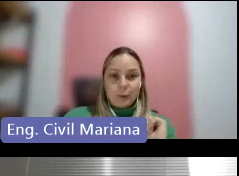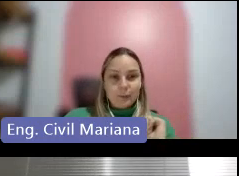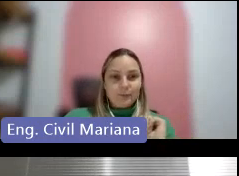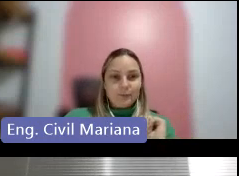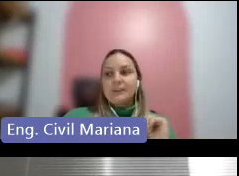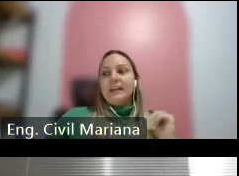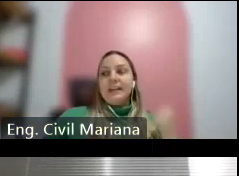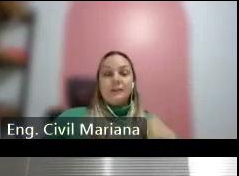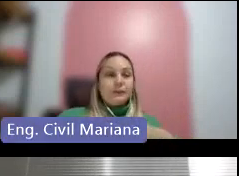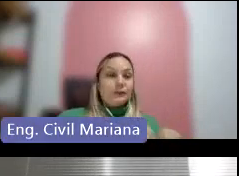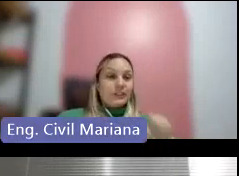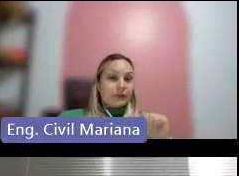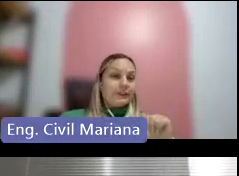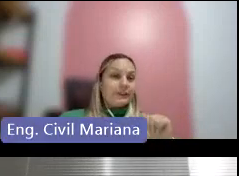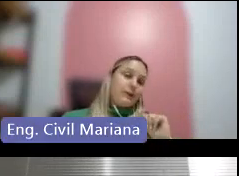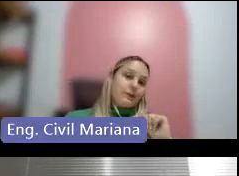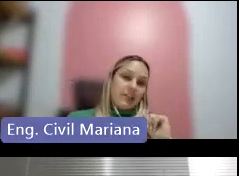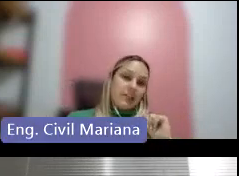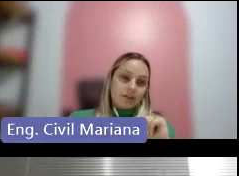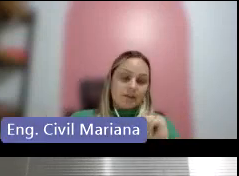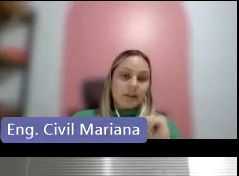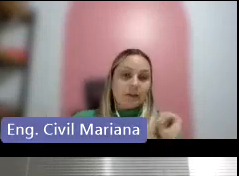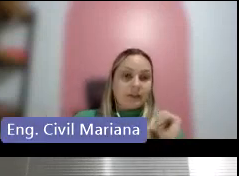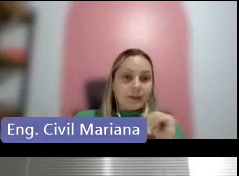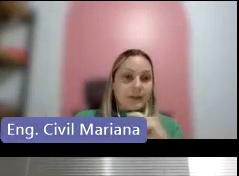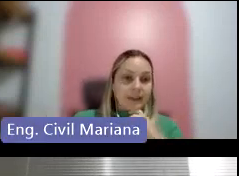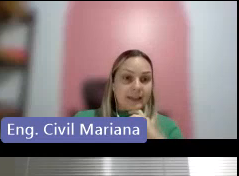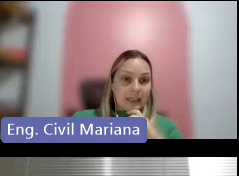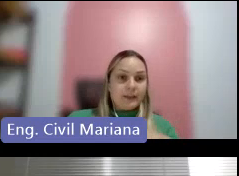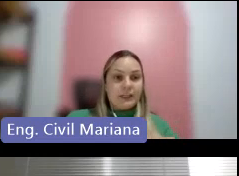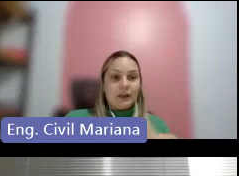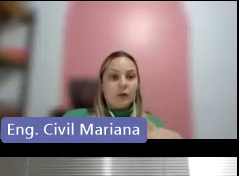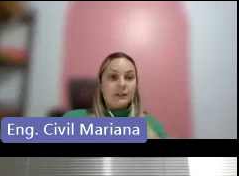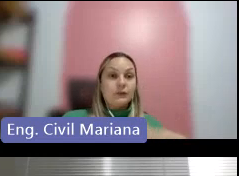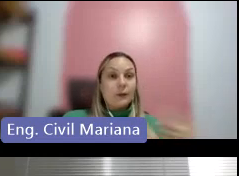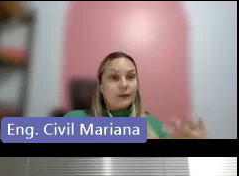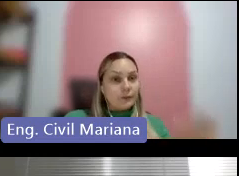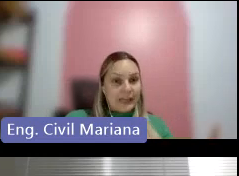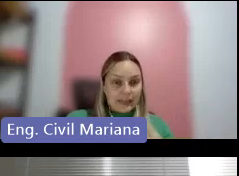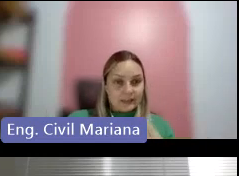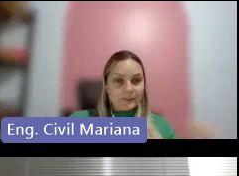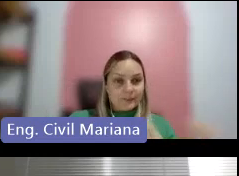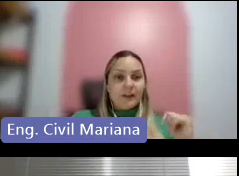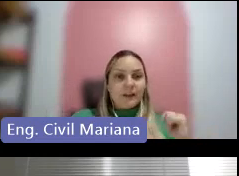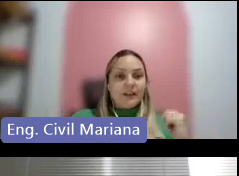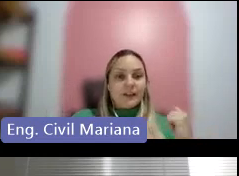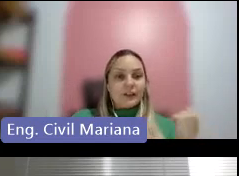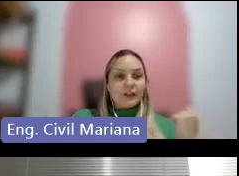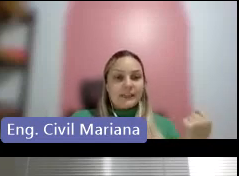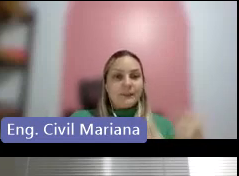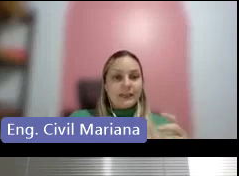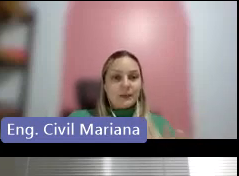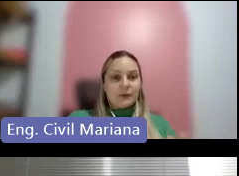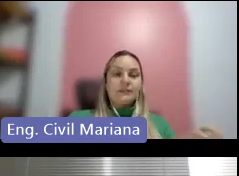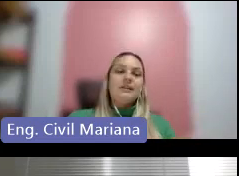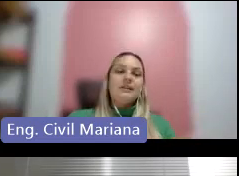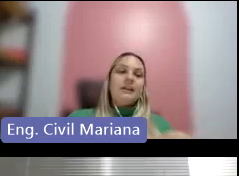engenheira civil, eu sou gestora de projetos, então eu tenho uma equipe de outras 4 mulheres que